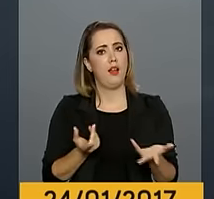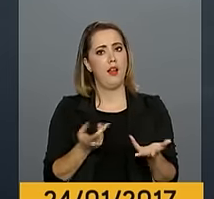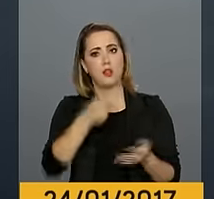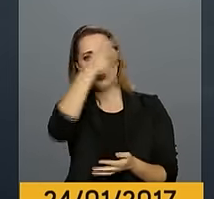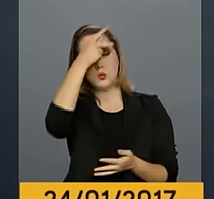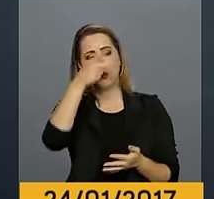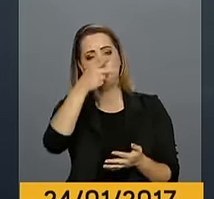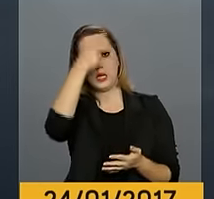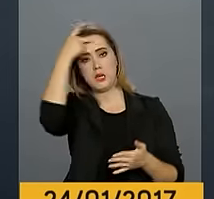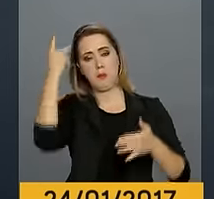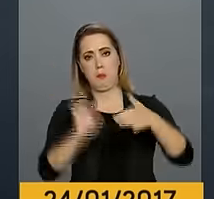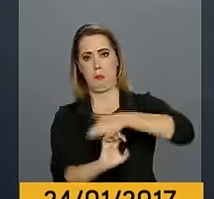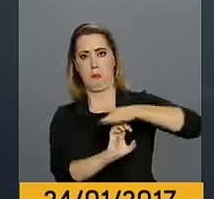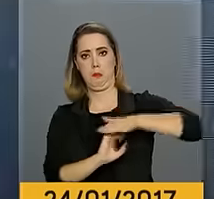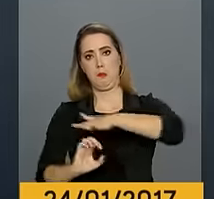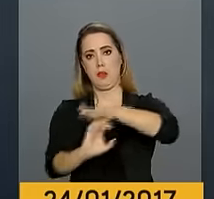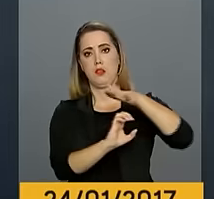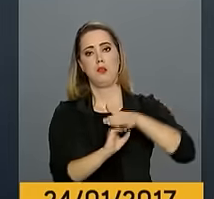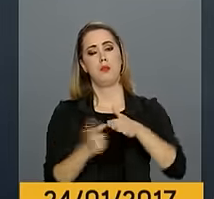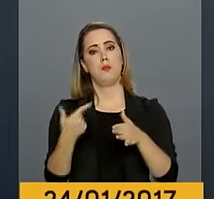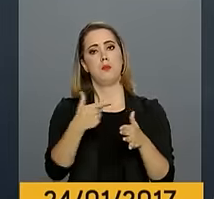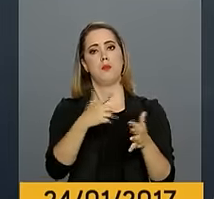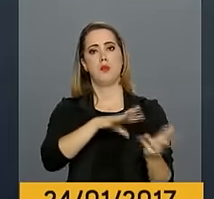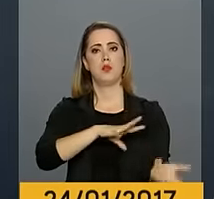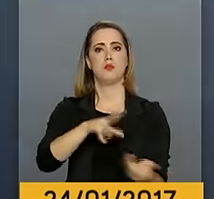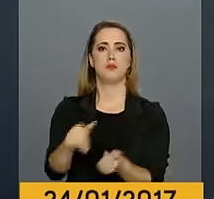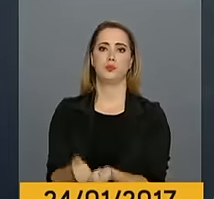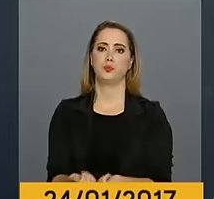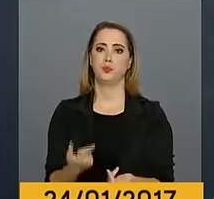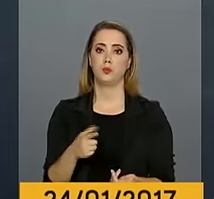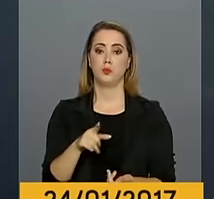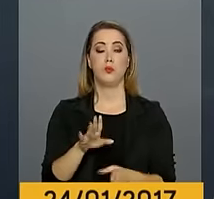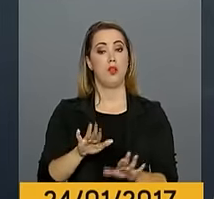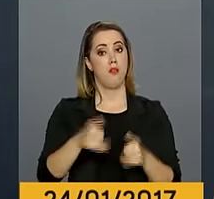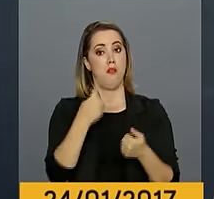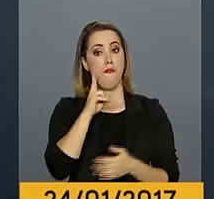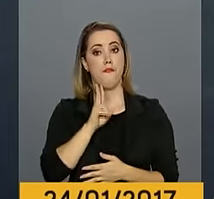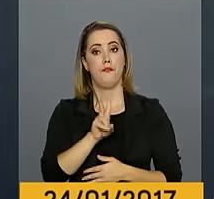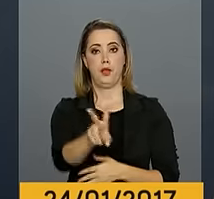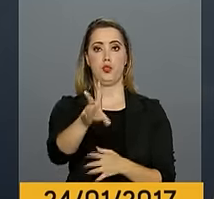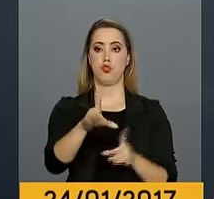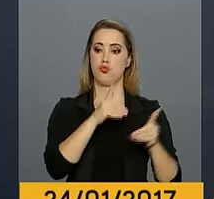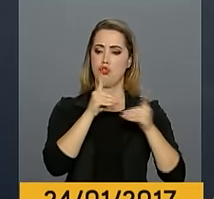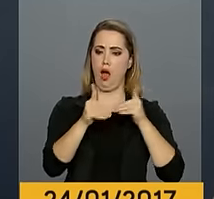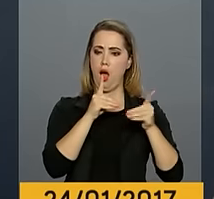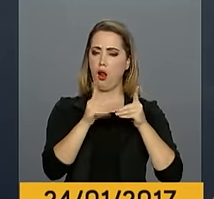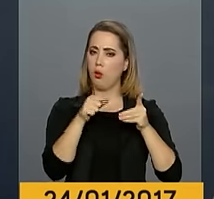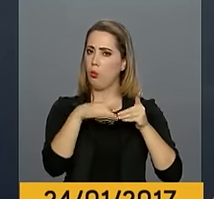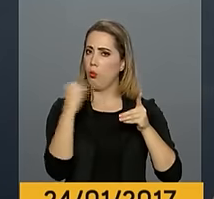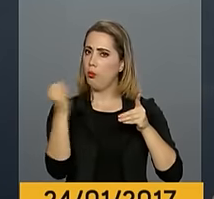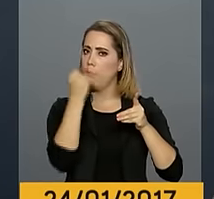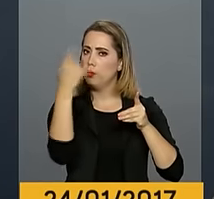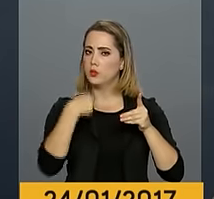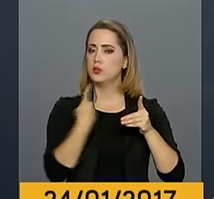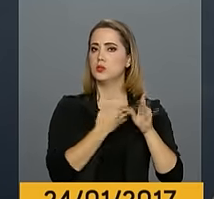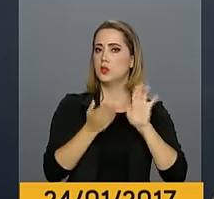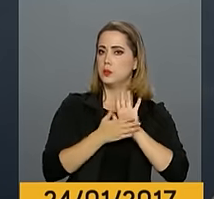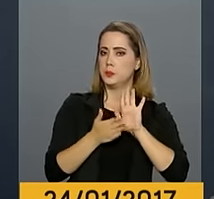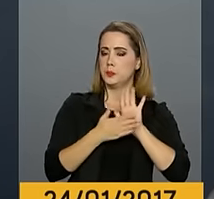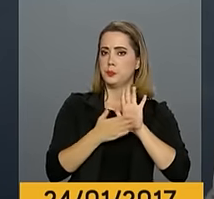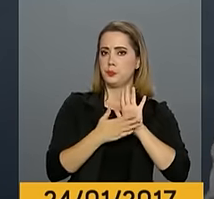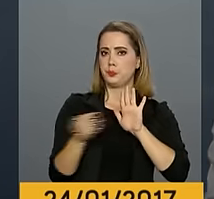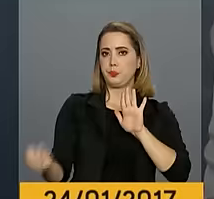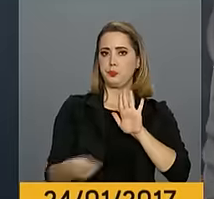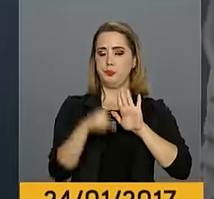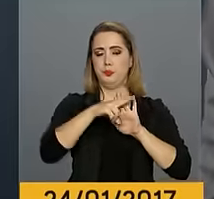do diálogo. Nós conseguimos fazer uma proposta de modernização da legislação trabalhista,